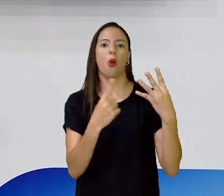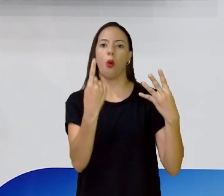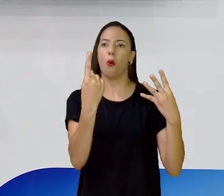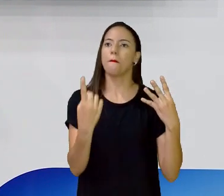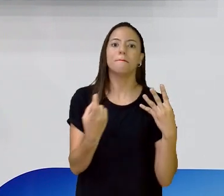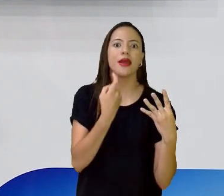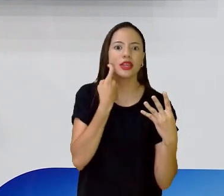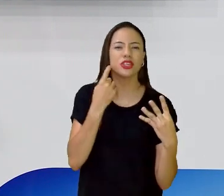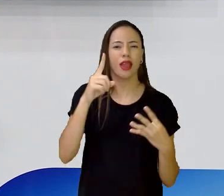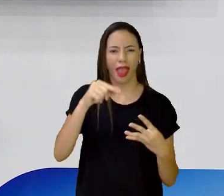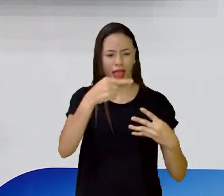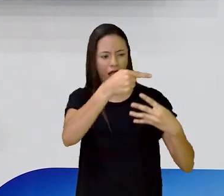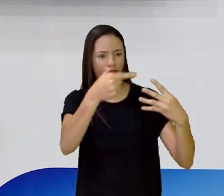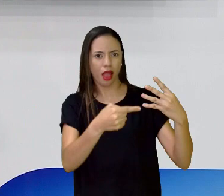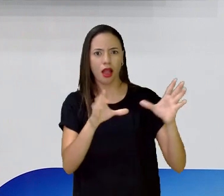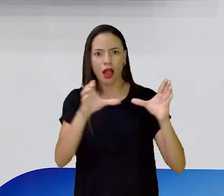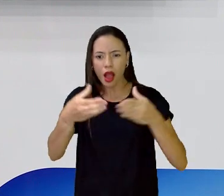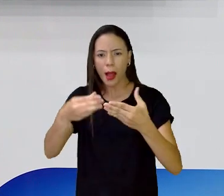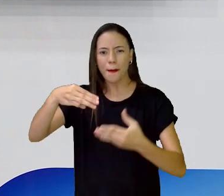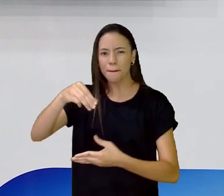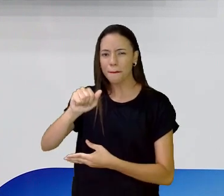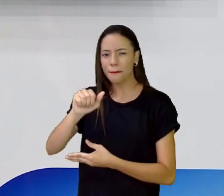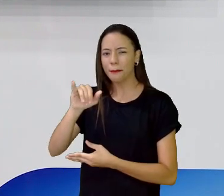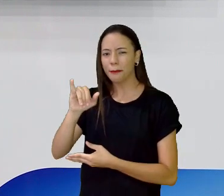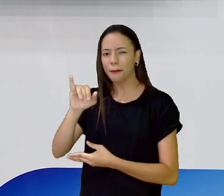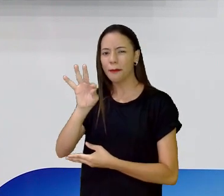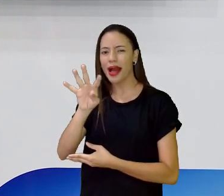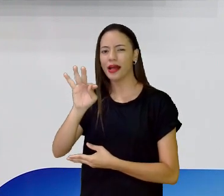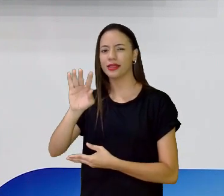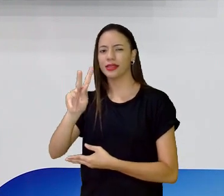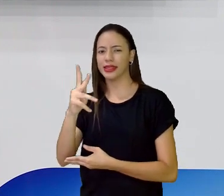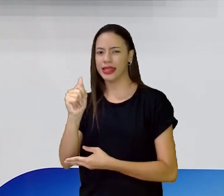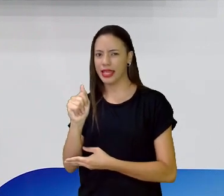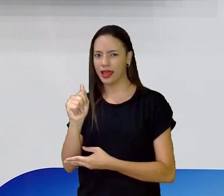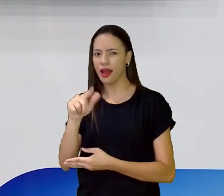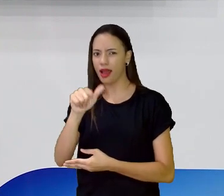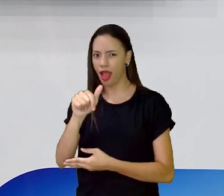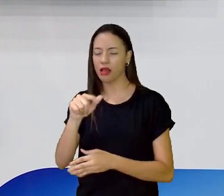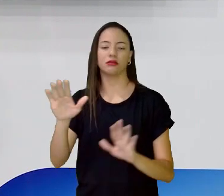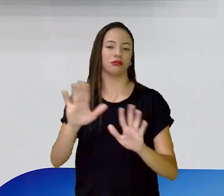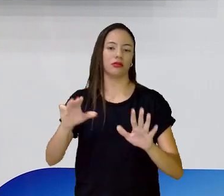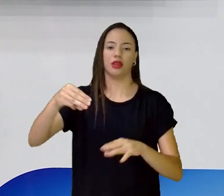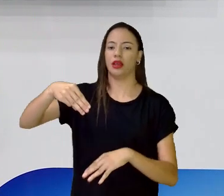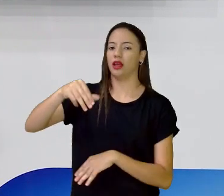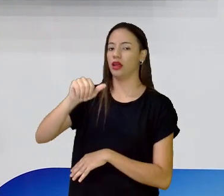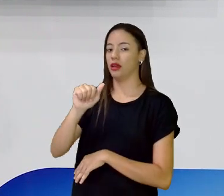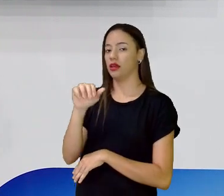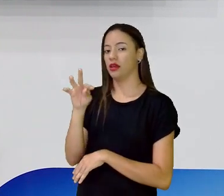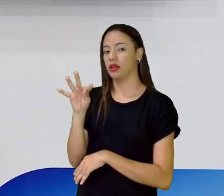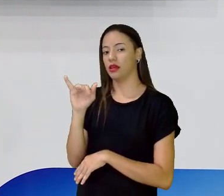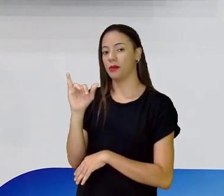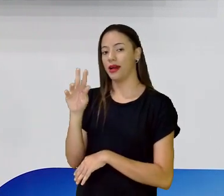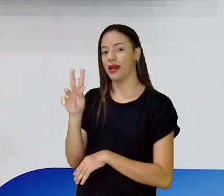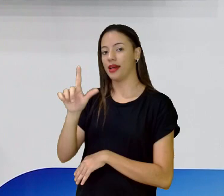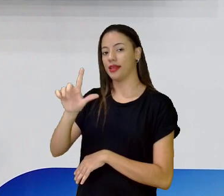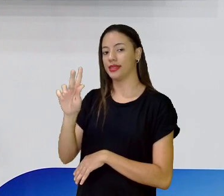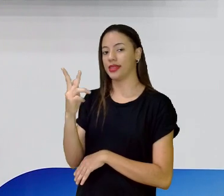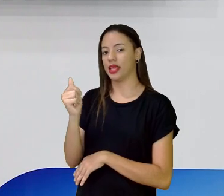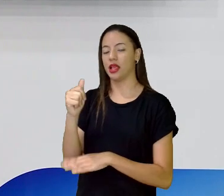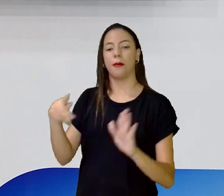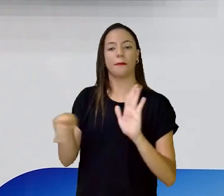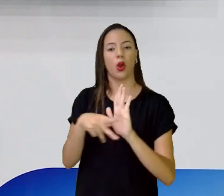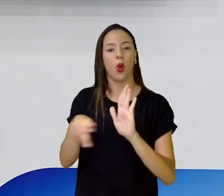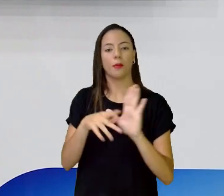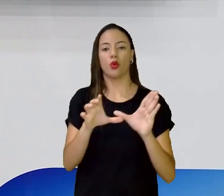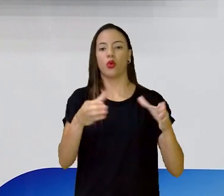matilha? Nananina, não, não é matilha. Matilha é só se for um conjunto apenas de